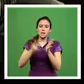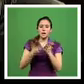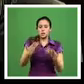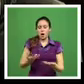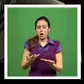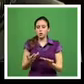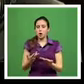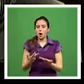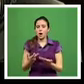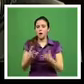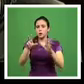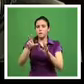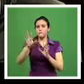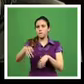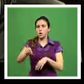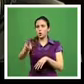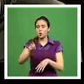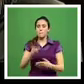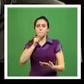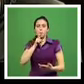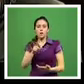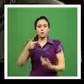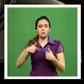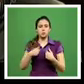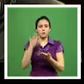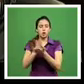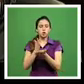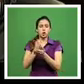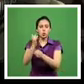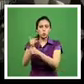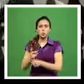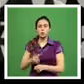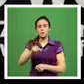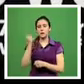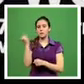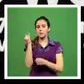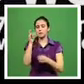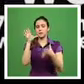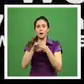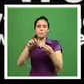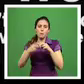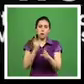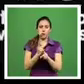aqui e que terão continuidade no futuro com outras iniciativas da escola e de organizações que estão ligadas a estas problemáticas.